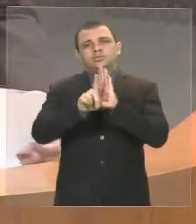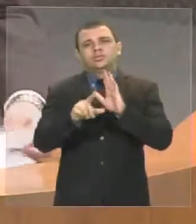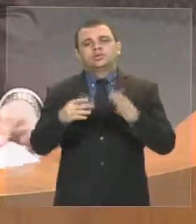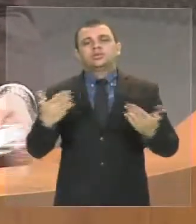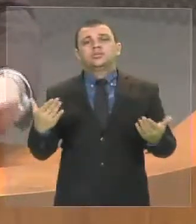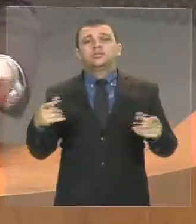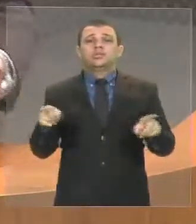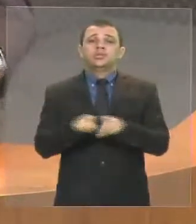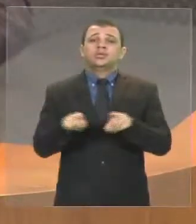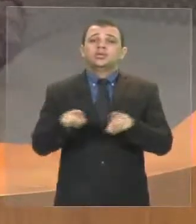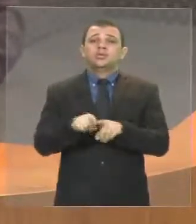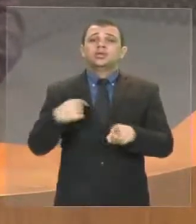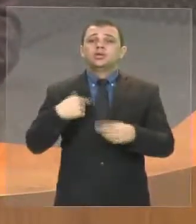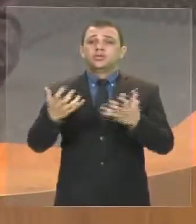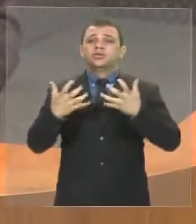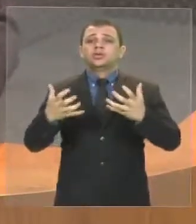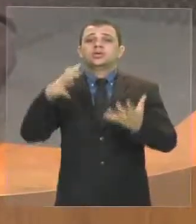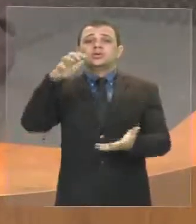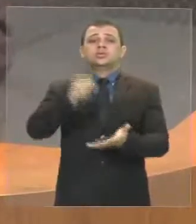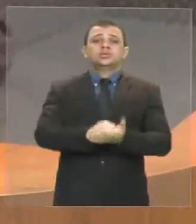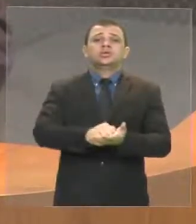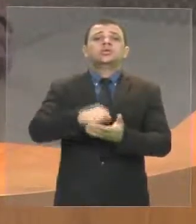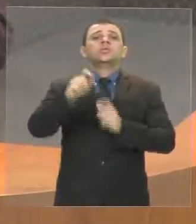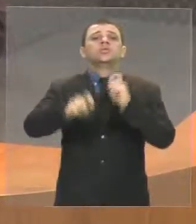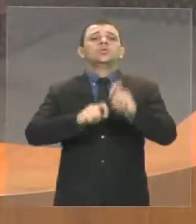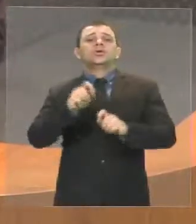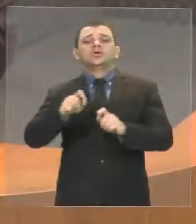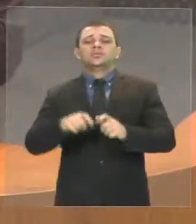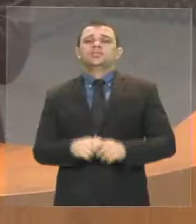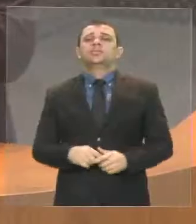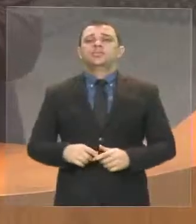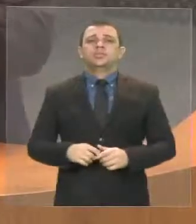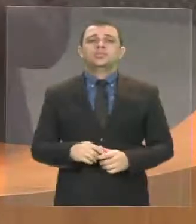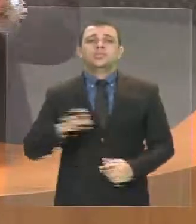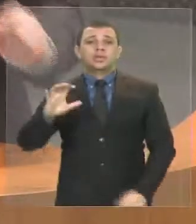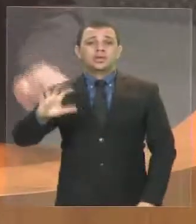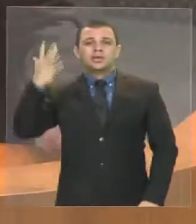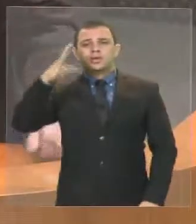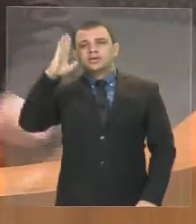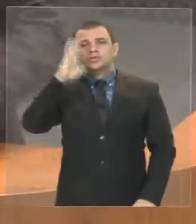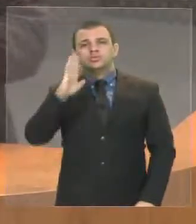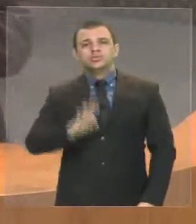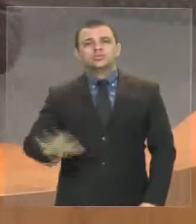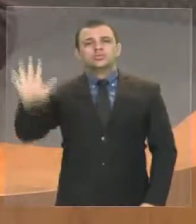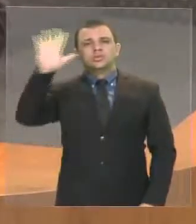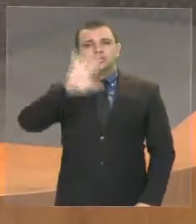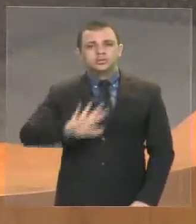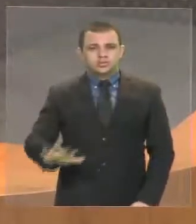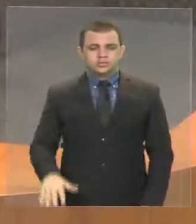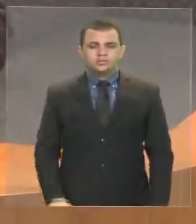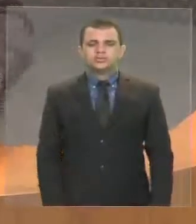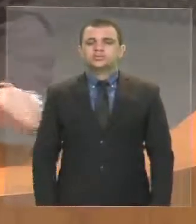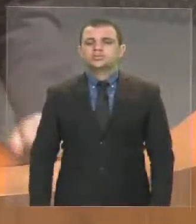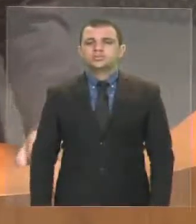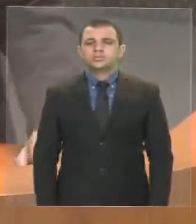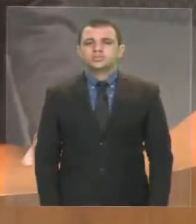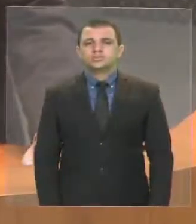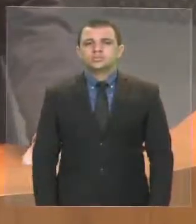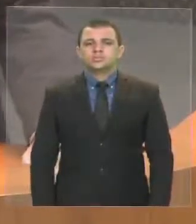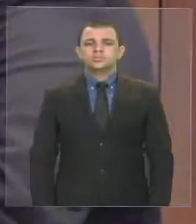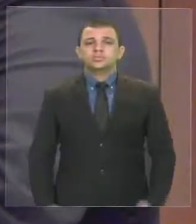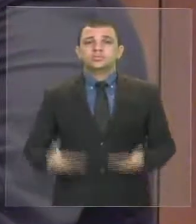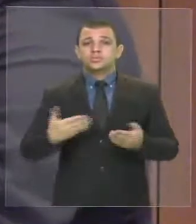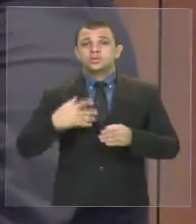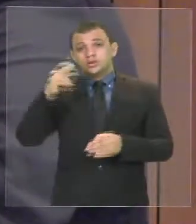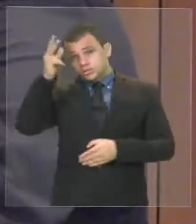um pouco relatar o que vem acontecendo no Brasil afora. Essa cavalgada